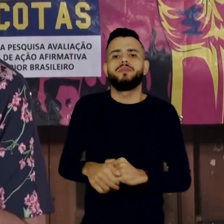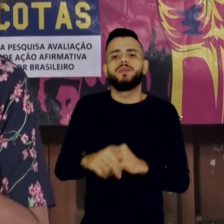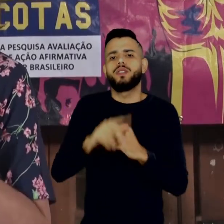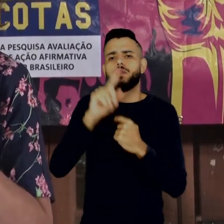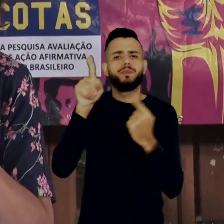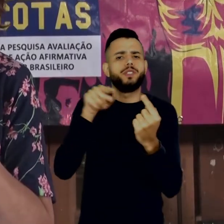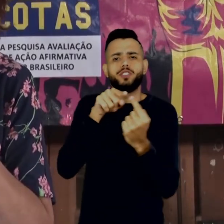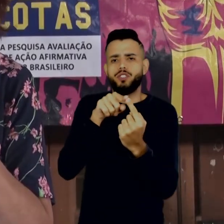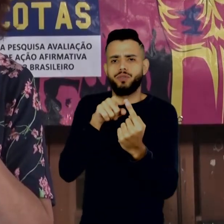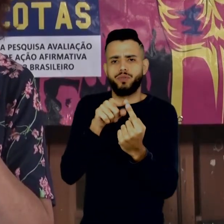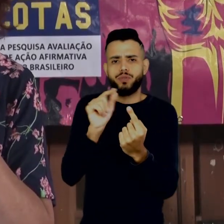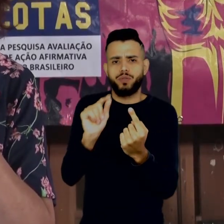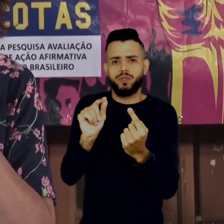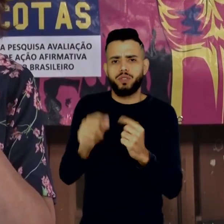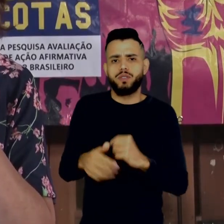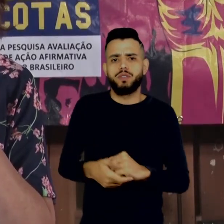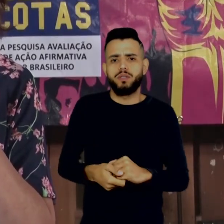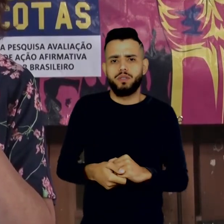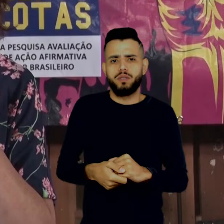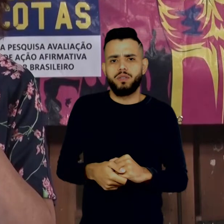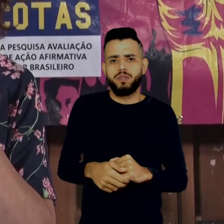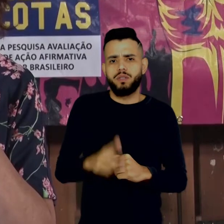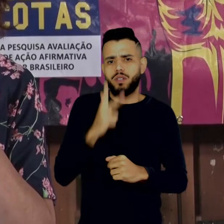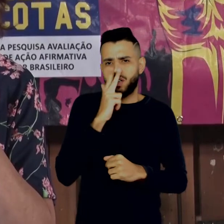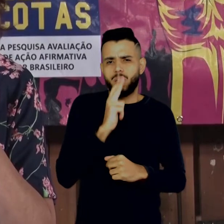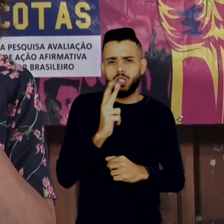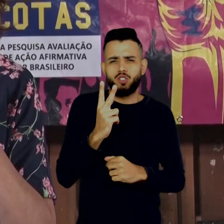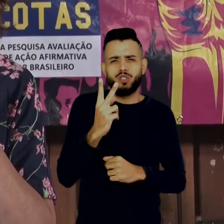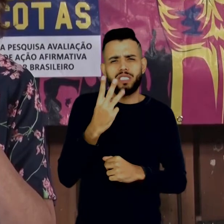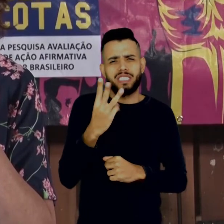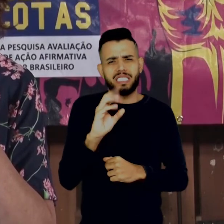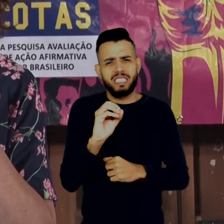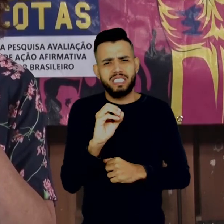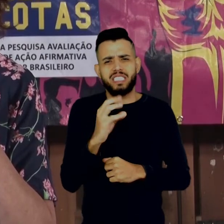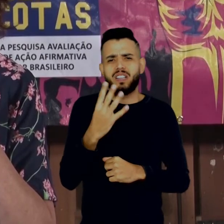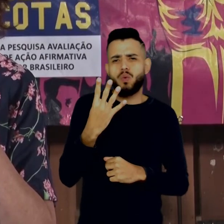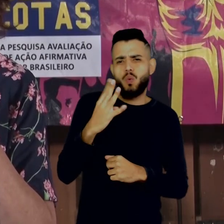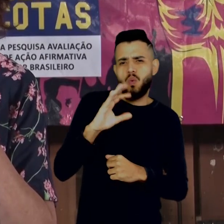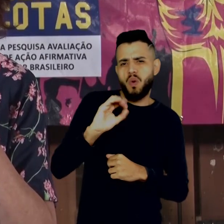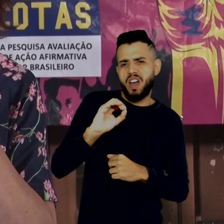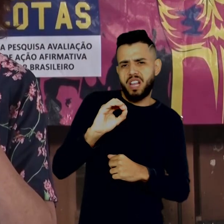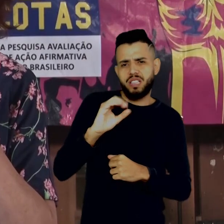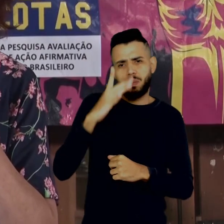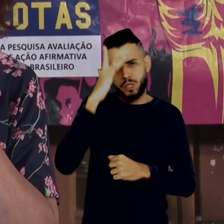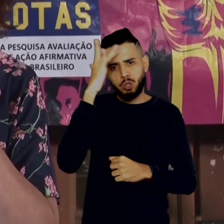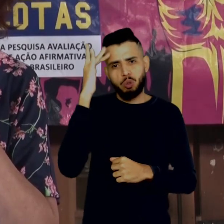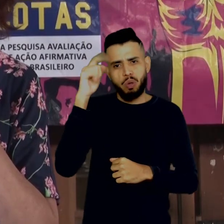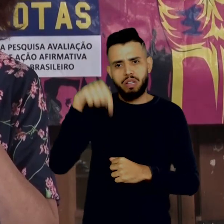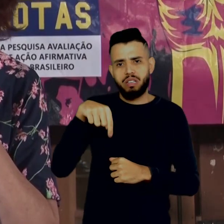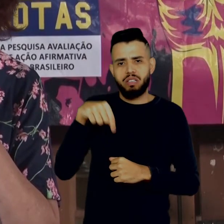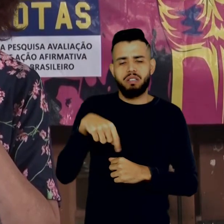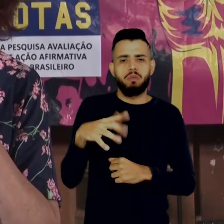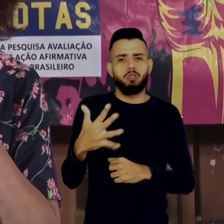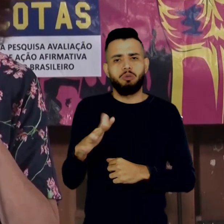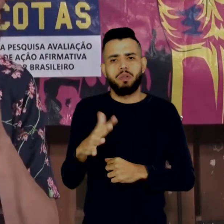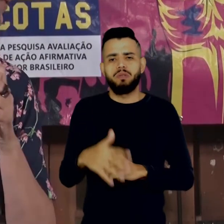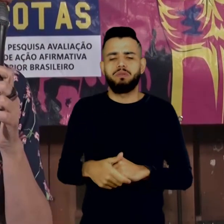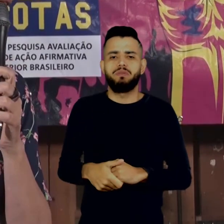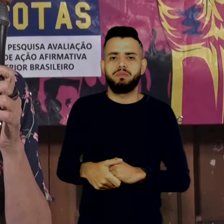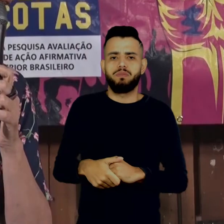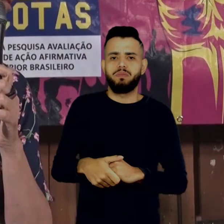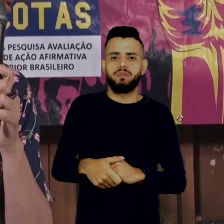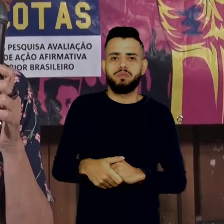aqui, nós estamos, acho que aqui, umas 30, 40 pessoas, né? Acho que umas 40.